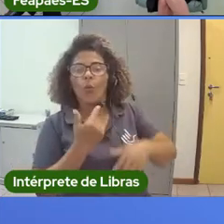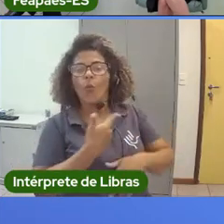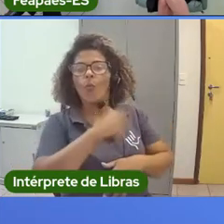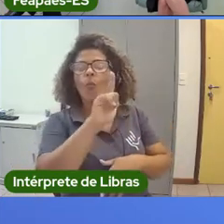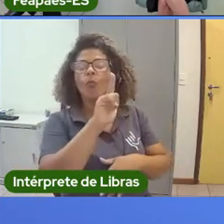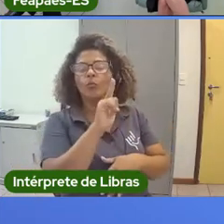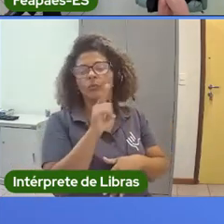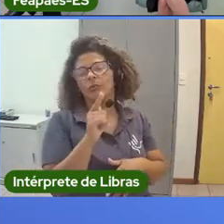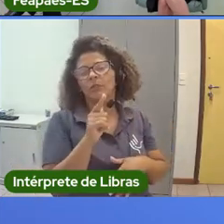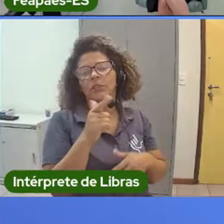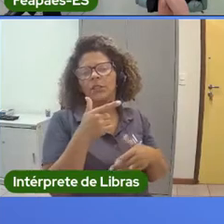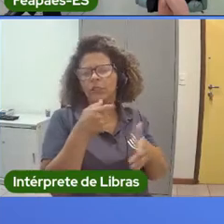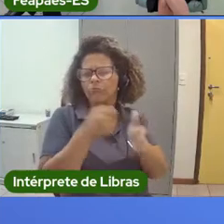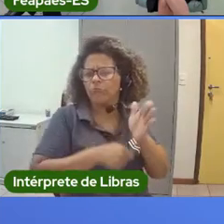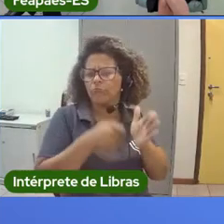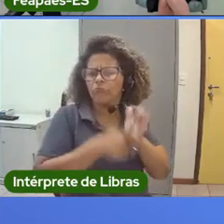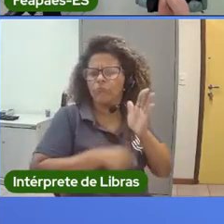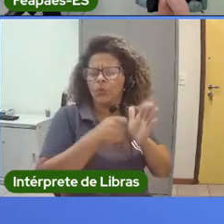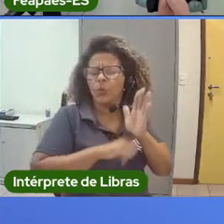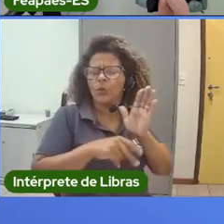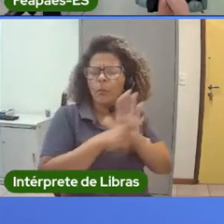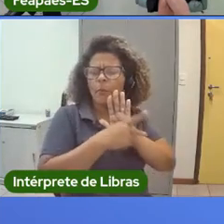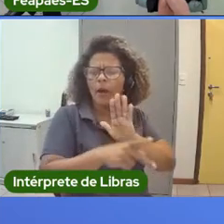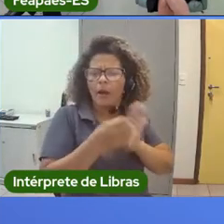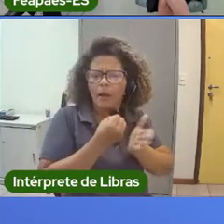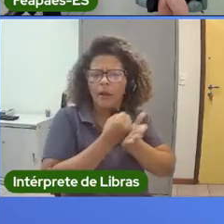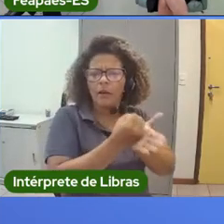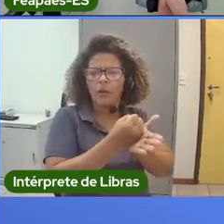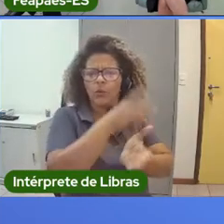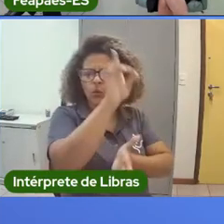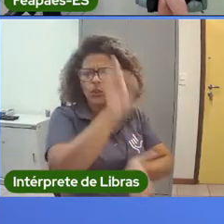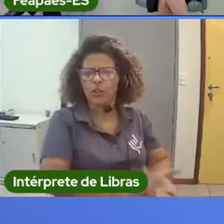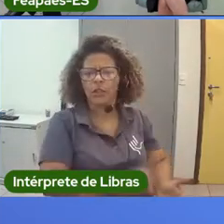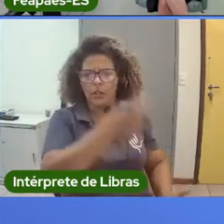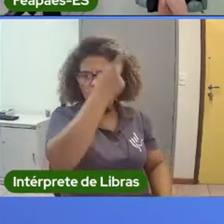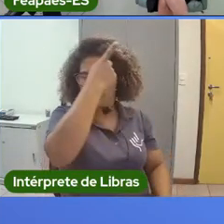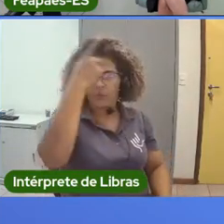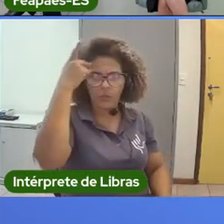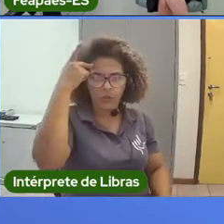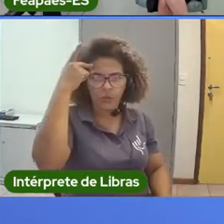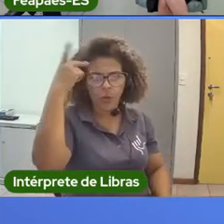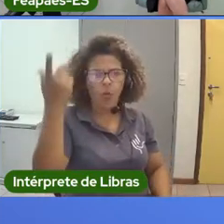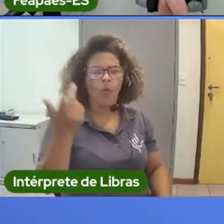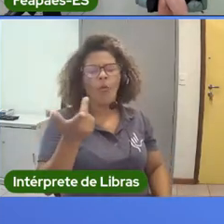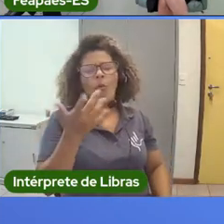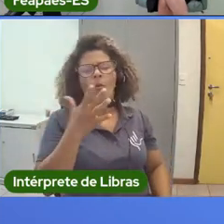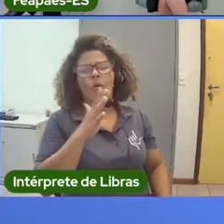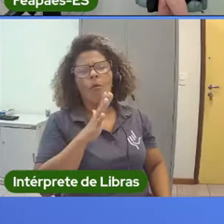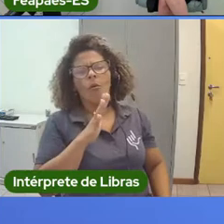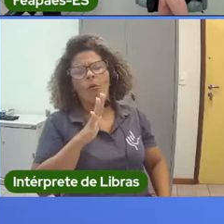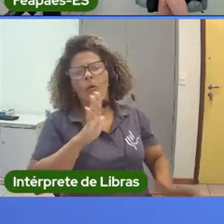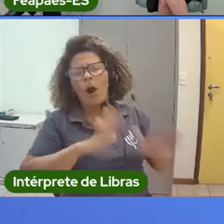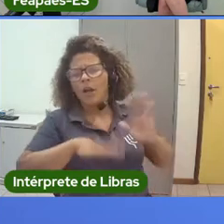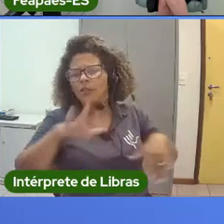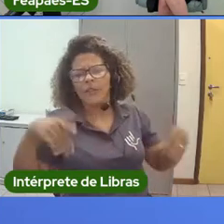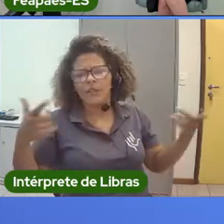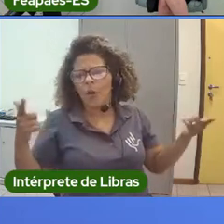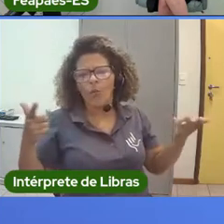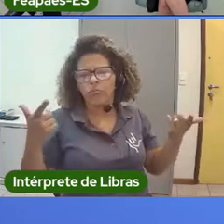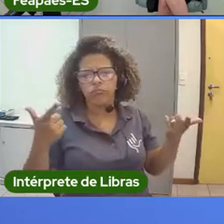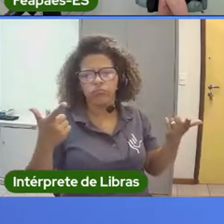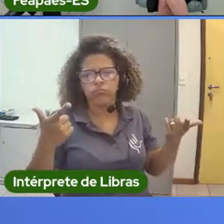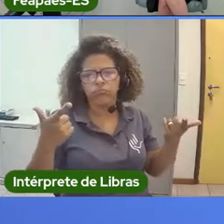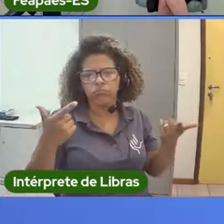que lutam aí pelos direitos das pessoas sem exatamente ofertar serviços, né, para a população. Mas